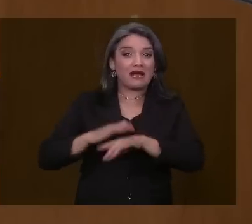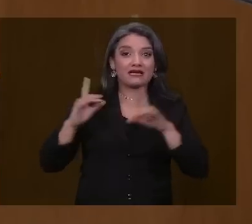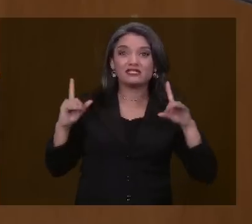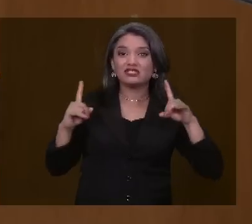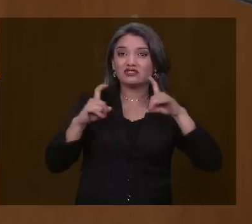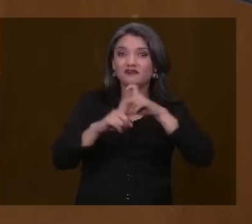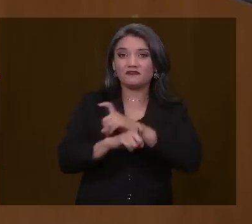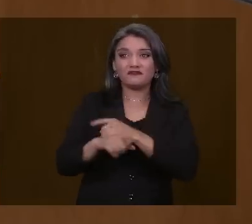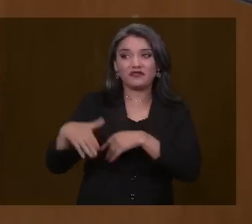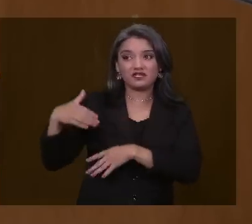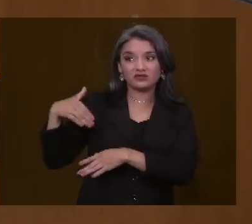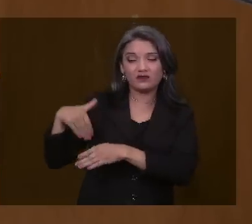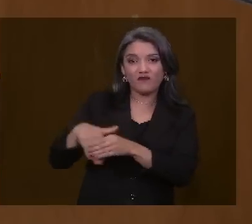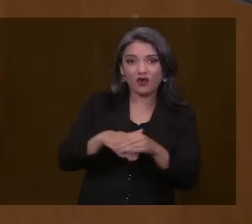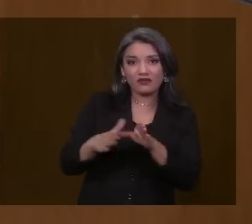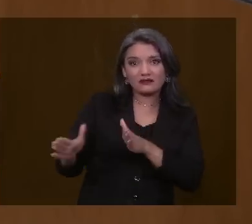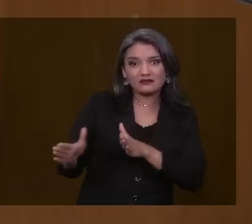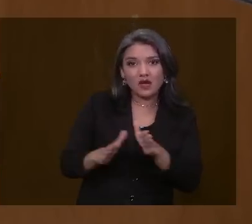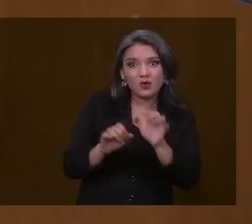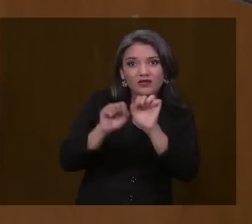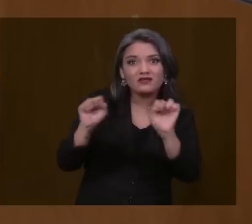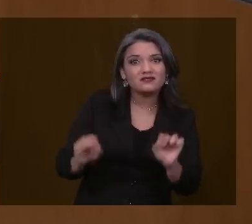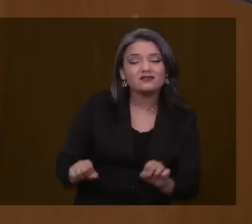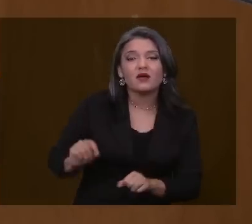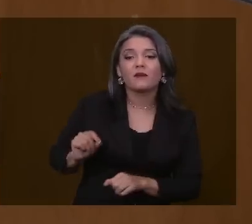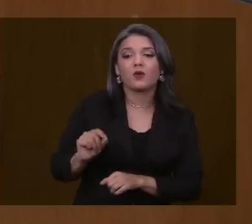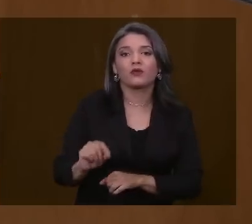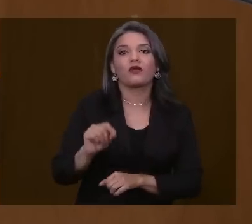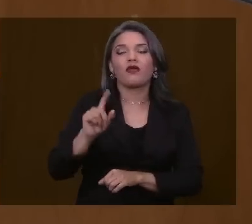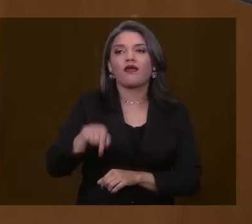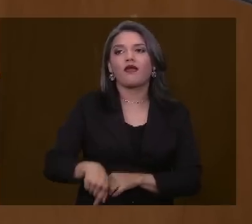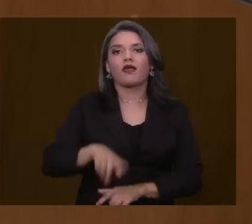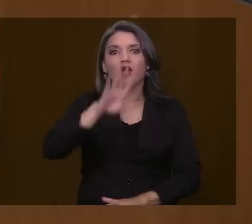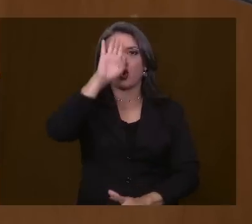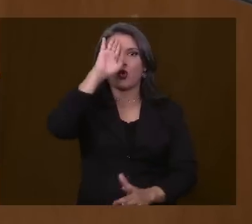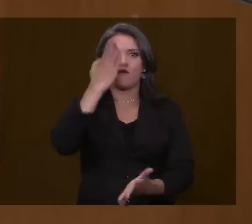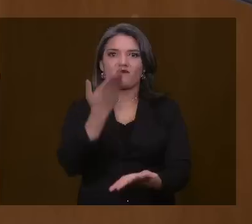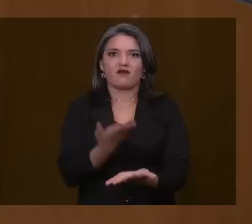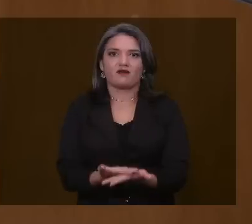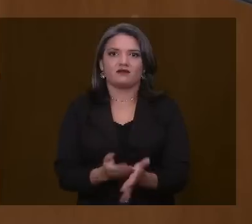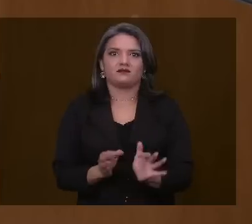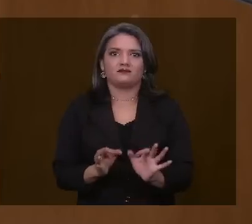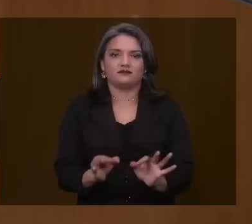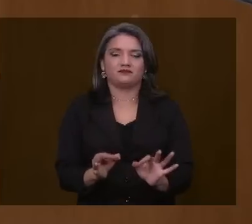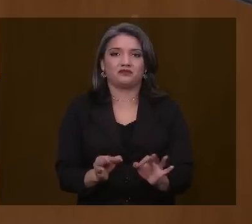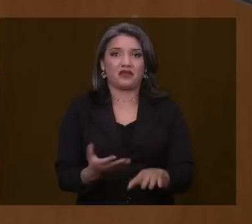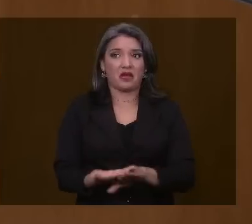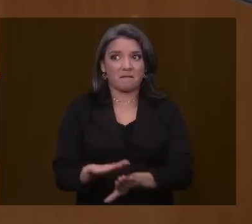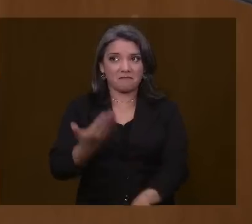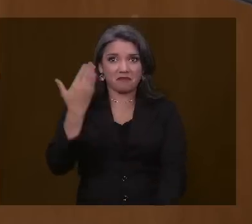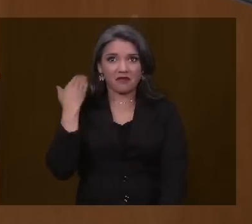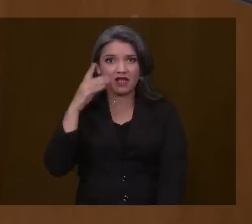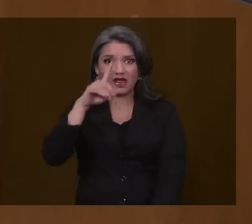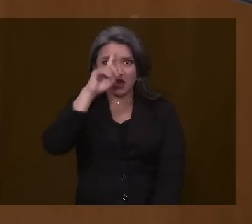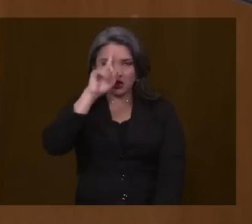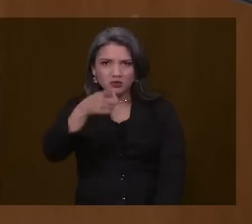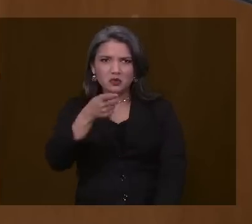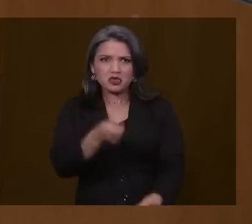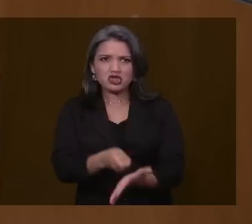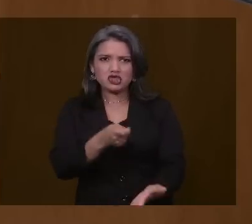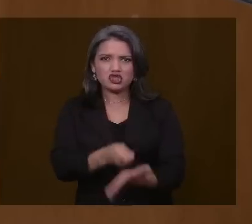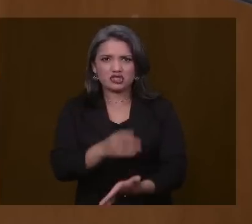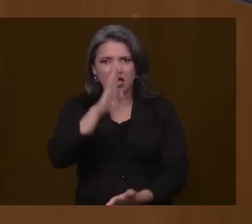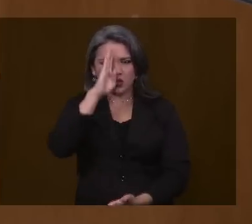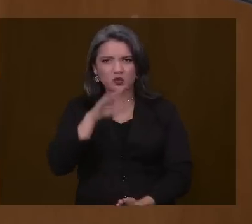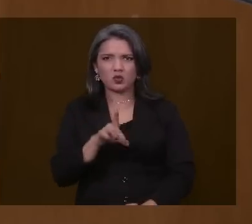de qualquer Estado-nação é a confiança. Períodos ditatoriais usualmente são antecedidos